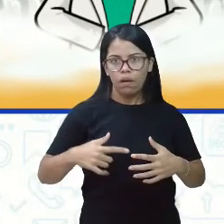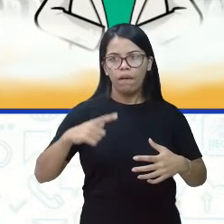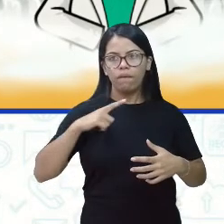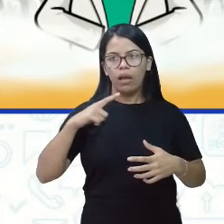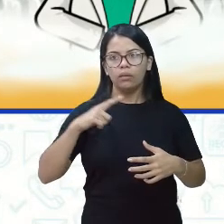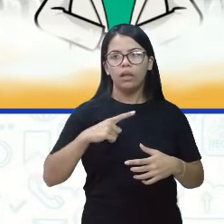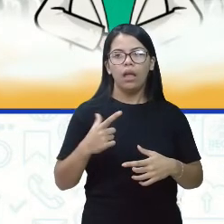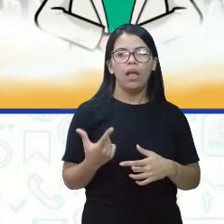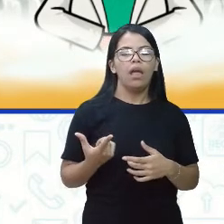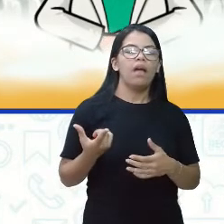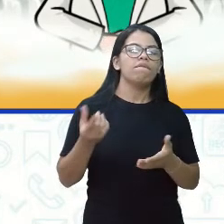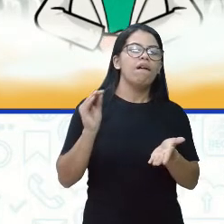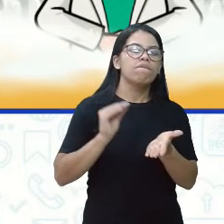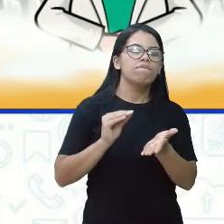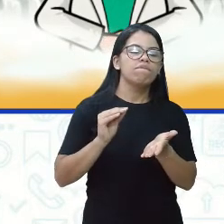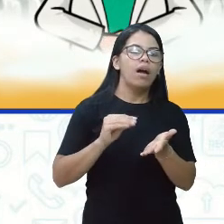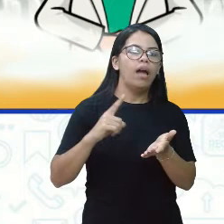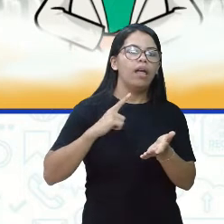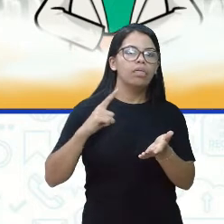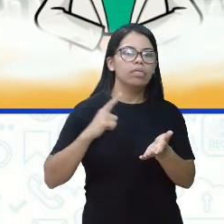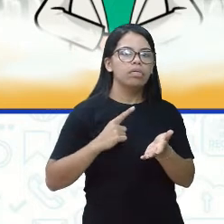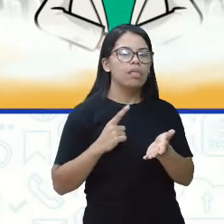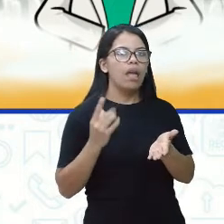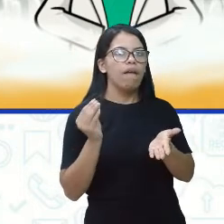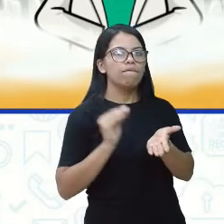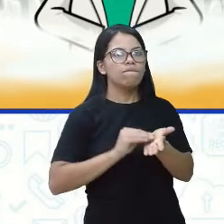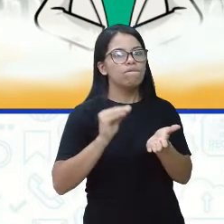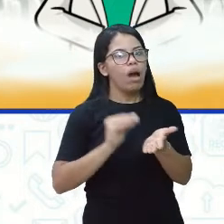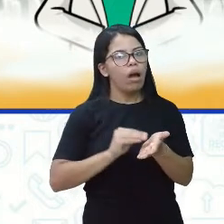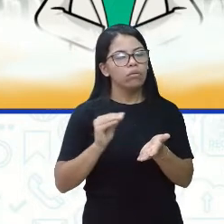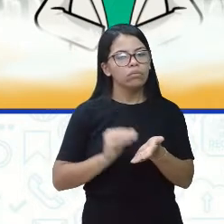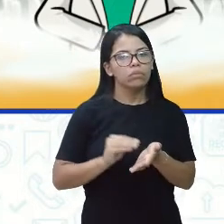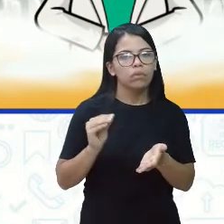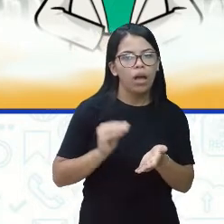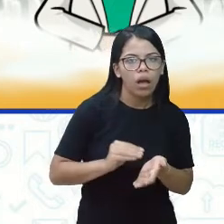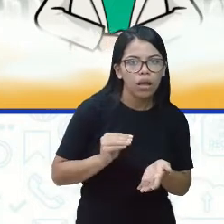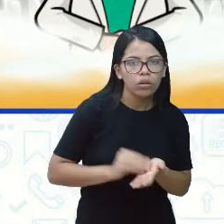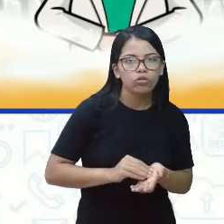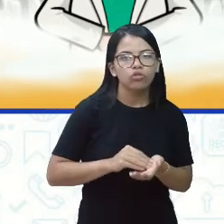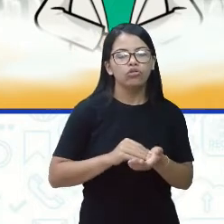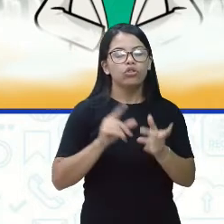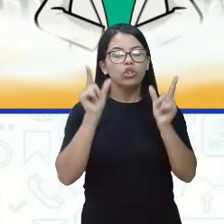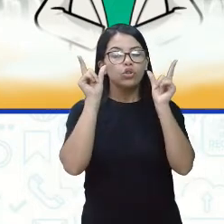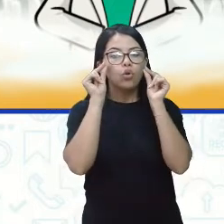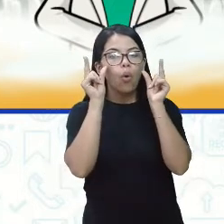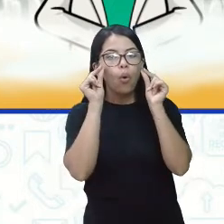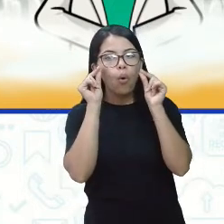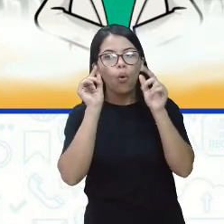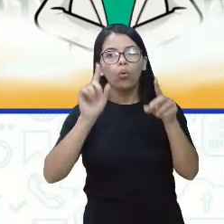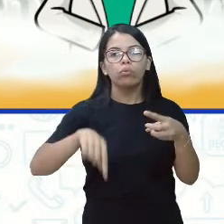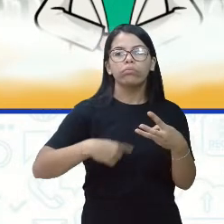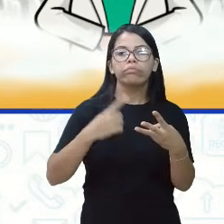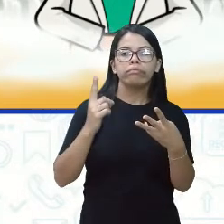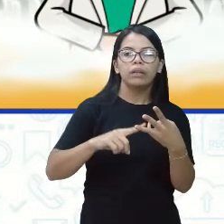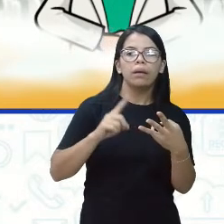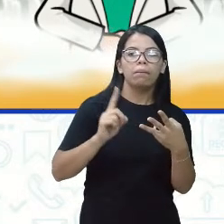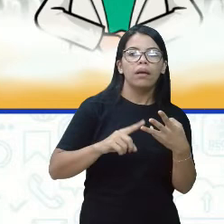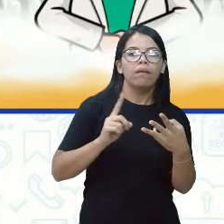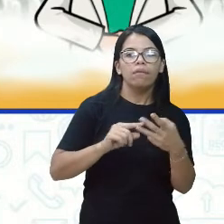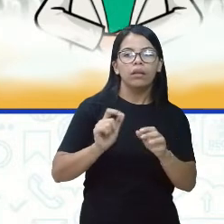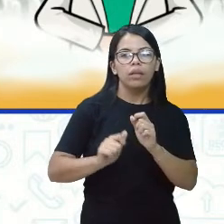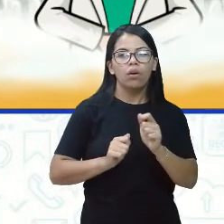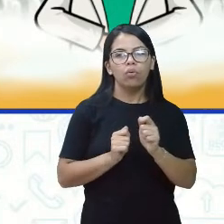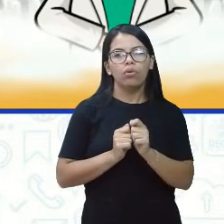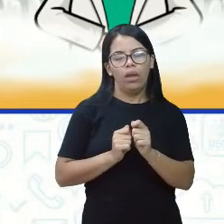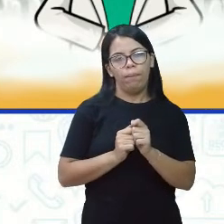quê? Porque na hora da respiração pelo nariz, você está trabalhando mais todos os órgãos responsáveis